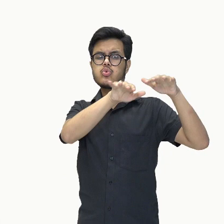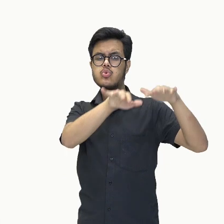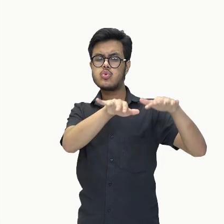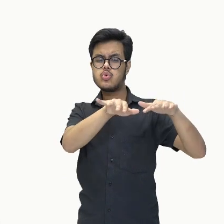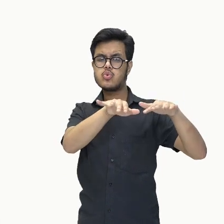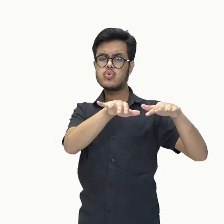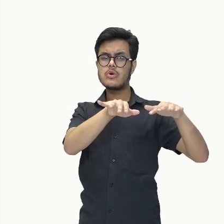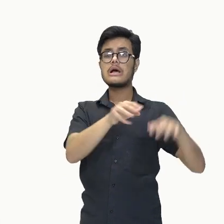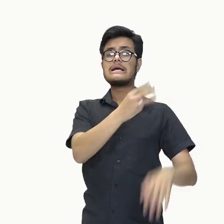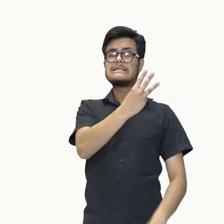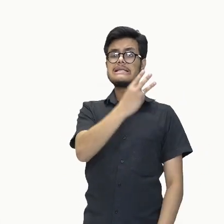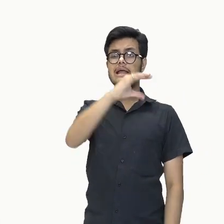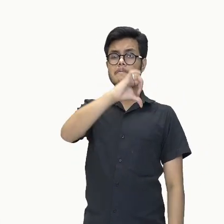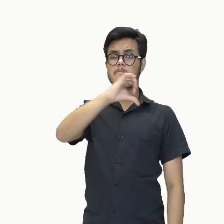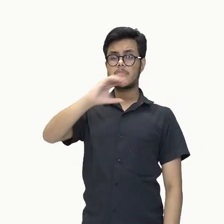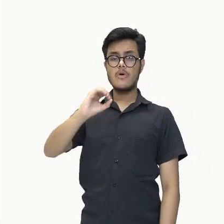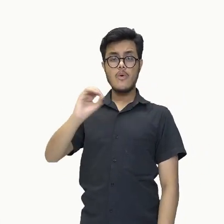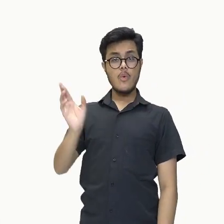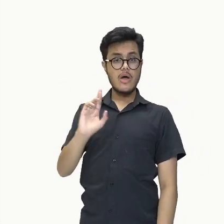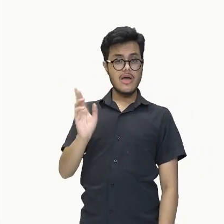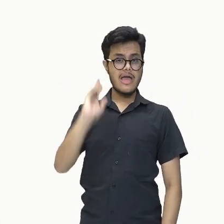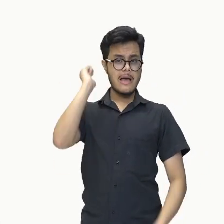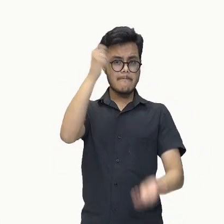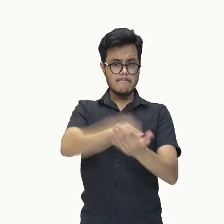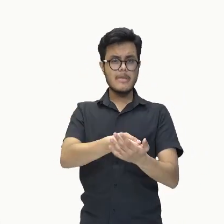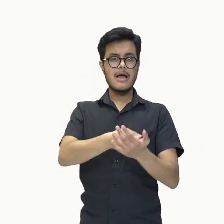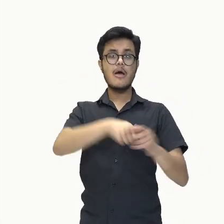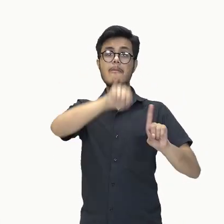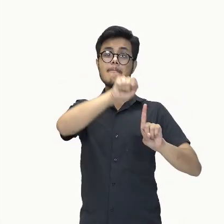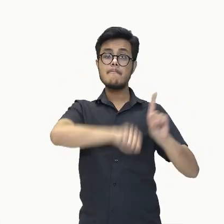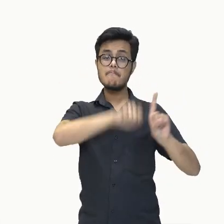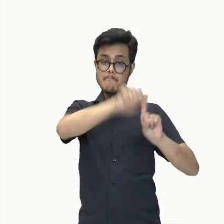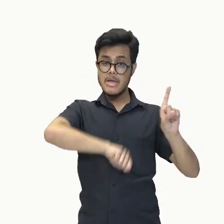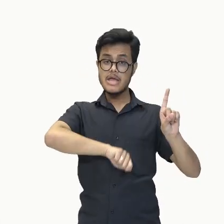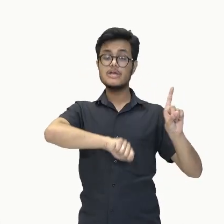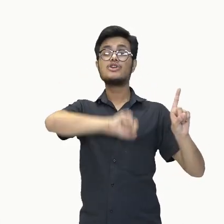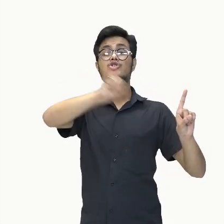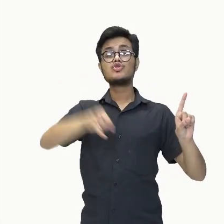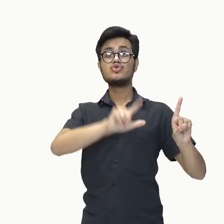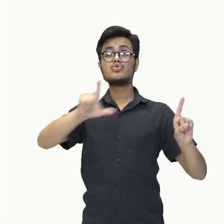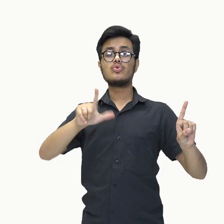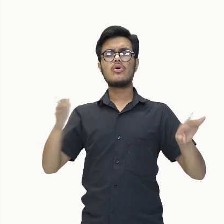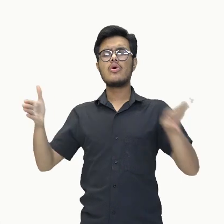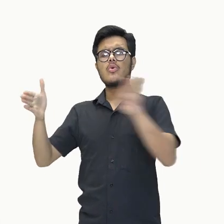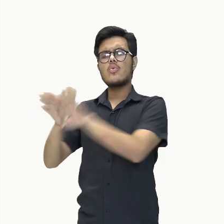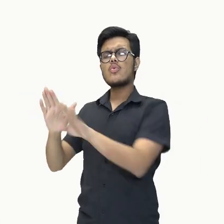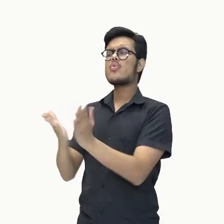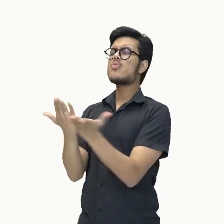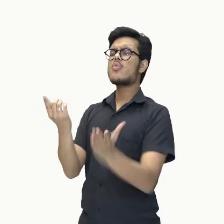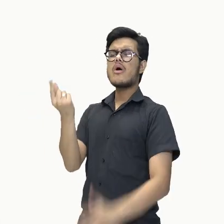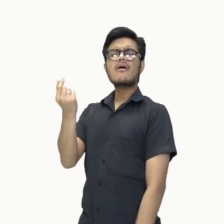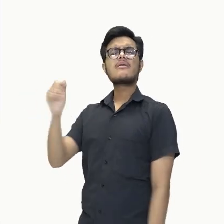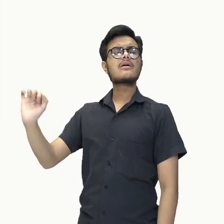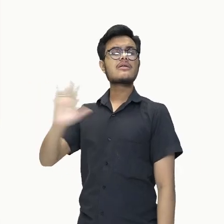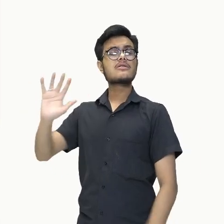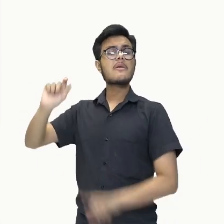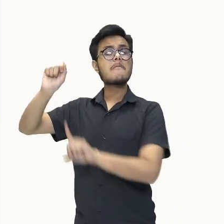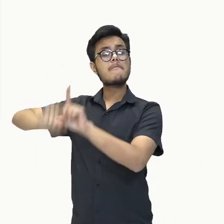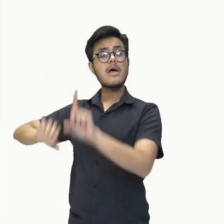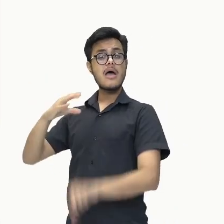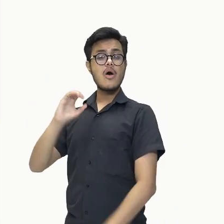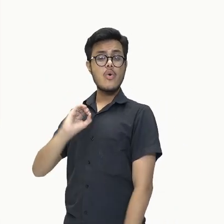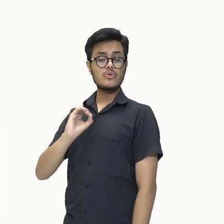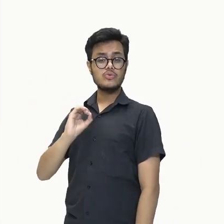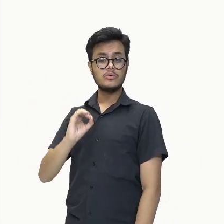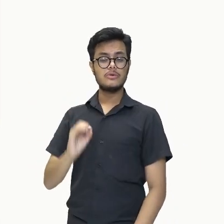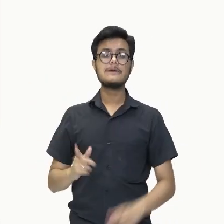R$ 3.900 em julho passou a custar quanto em outubro? Então, olha só, para isso nós temos que